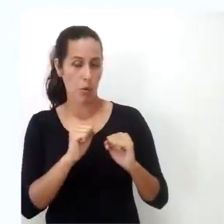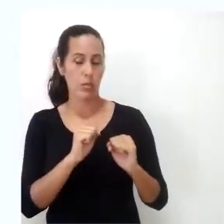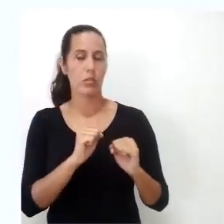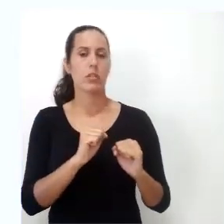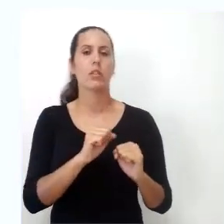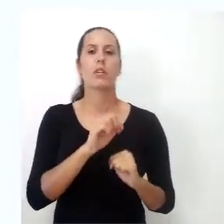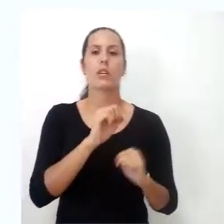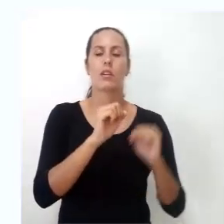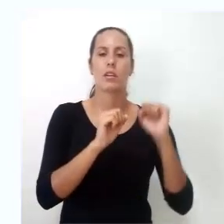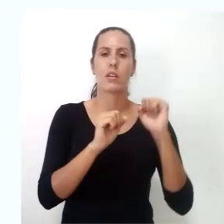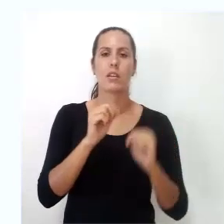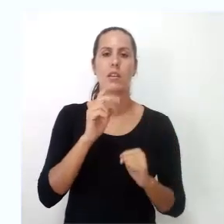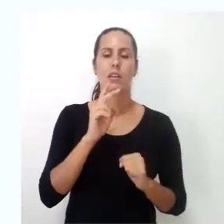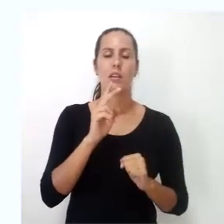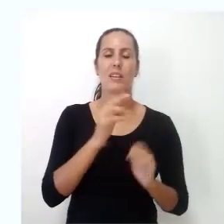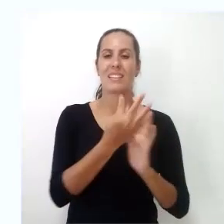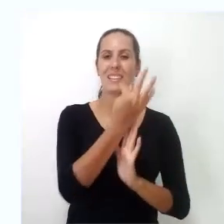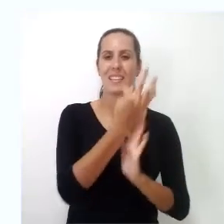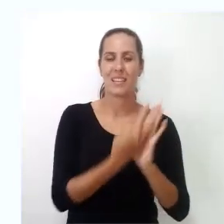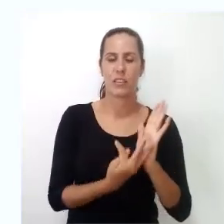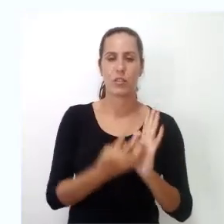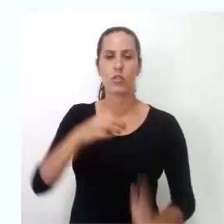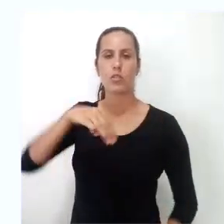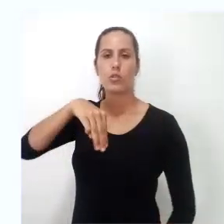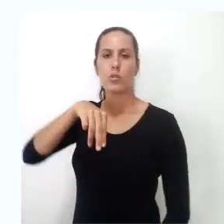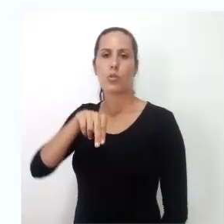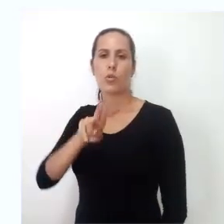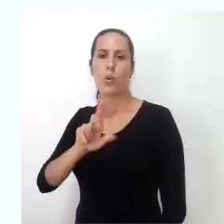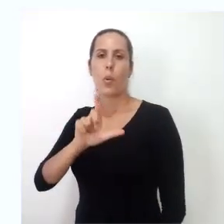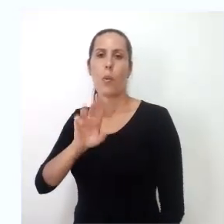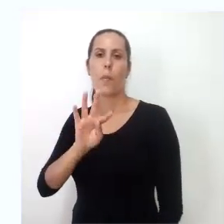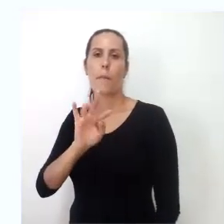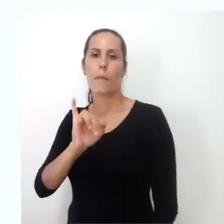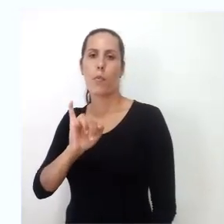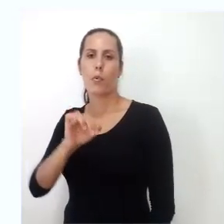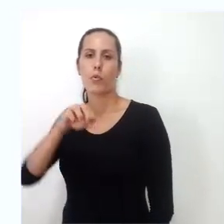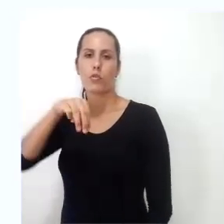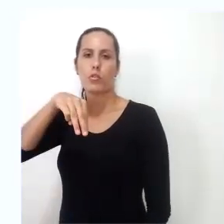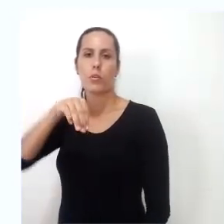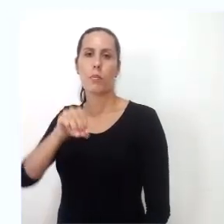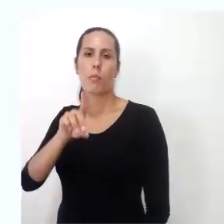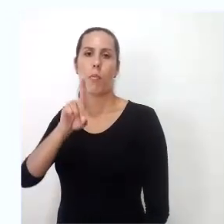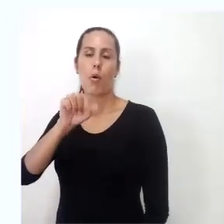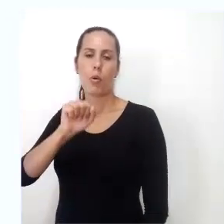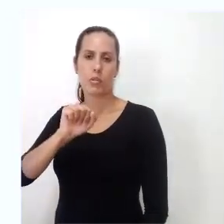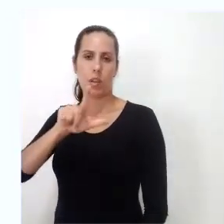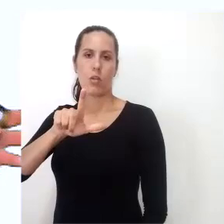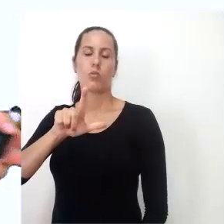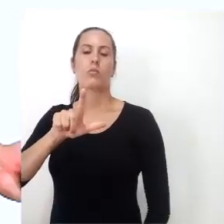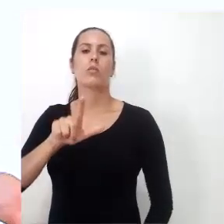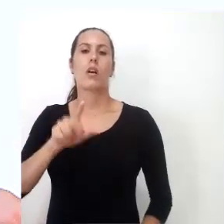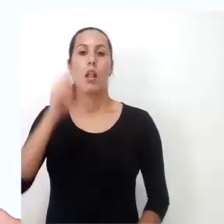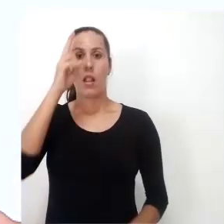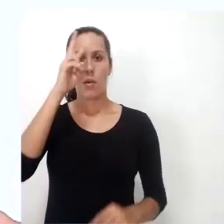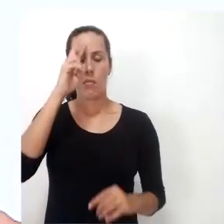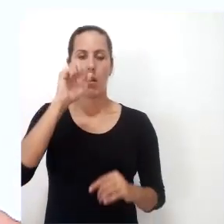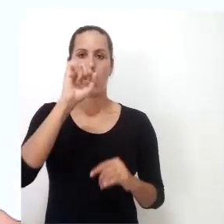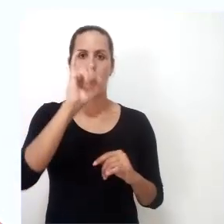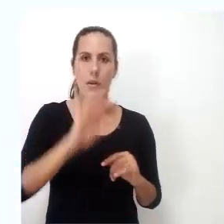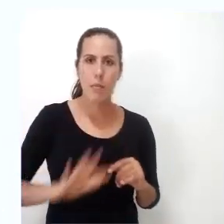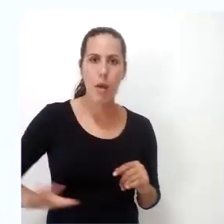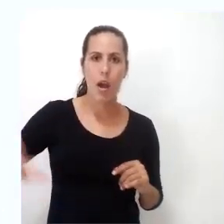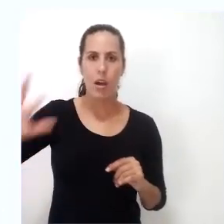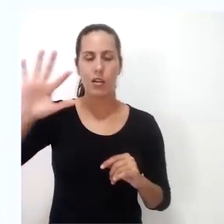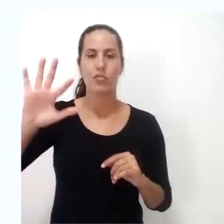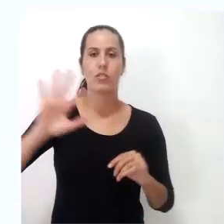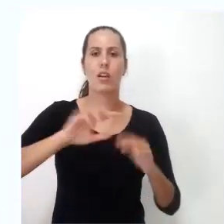ser multimodal. Quando eu falar em texto multimodal, ele vai justamente trabalhar com vários sistemas. Pode